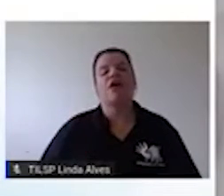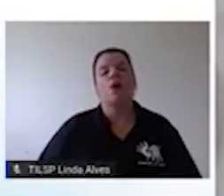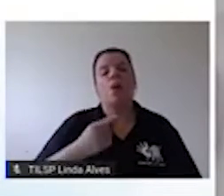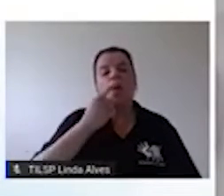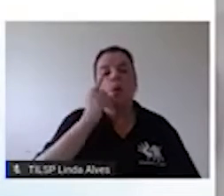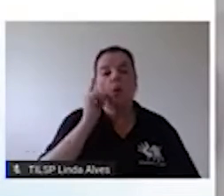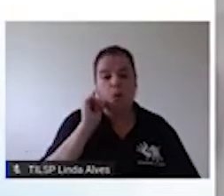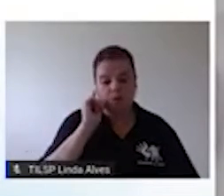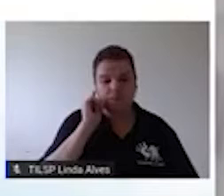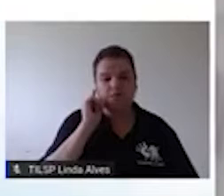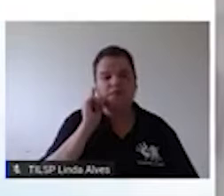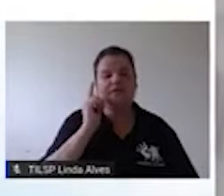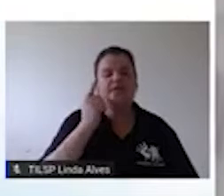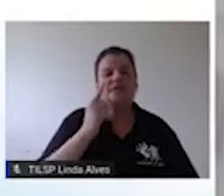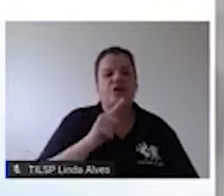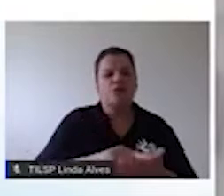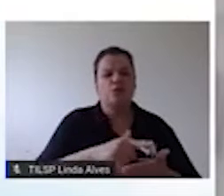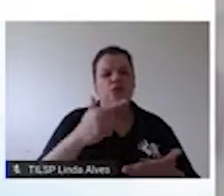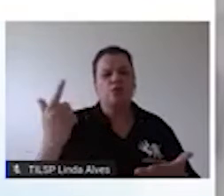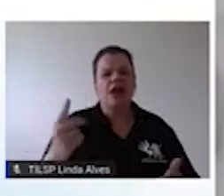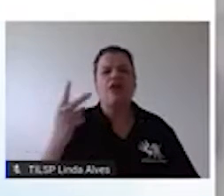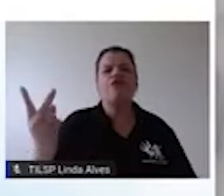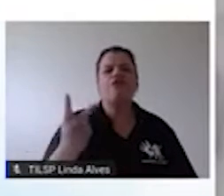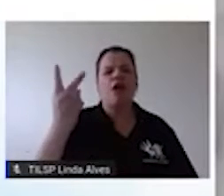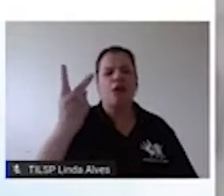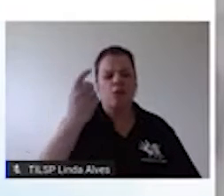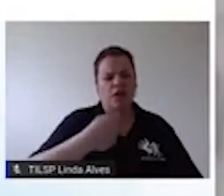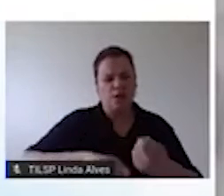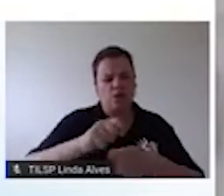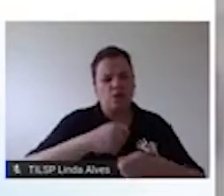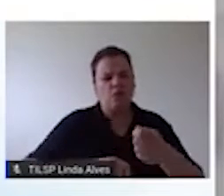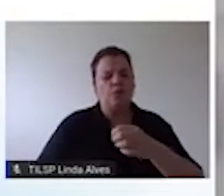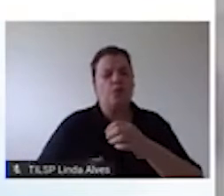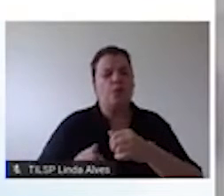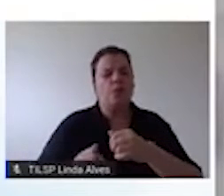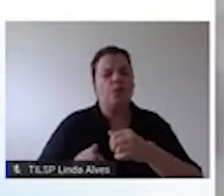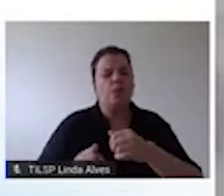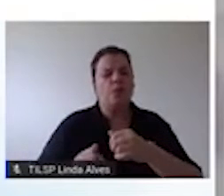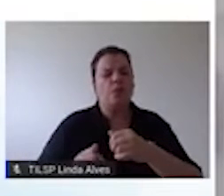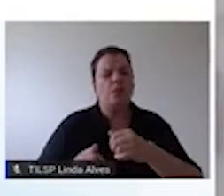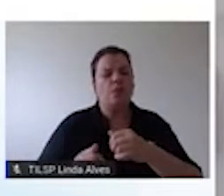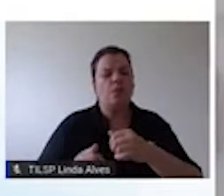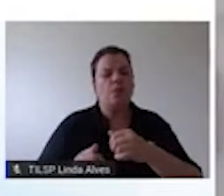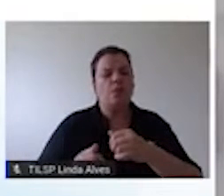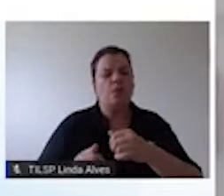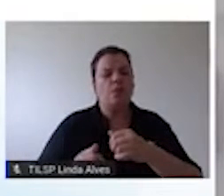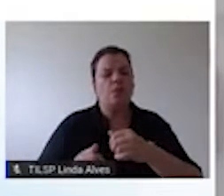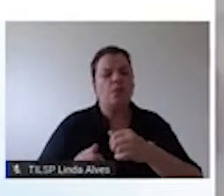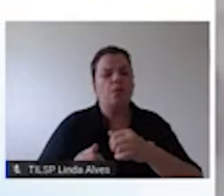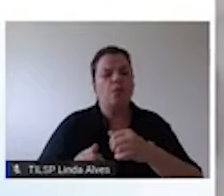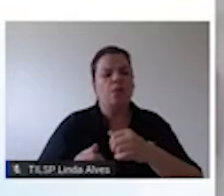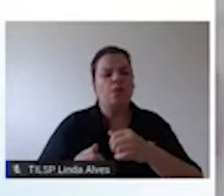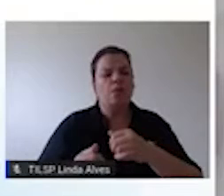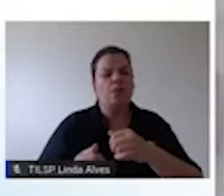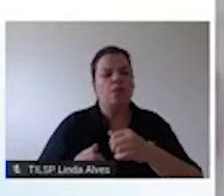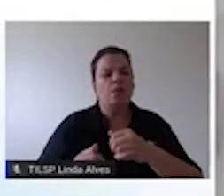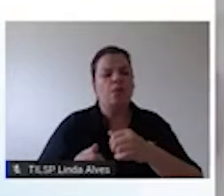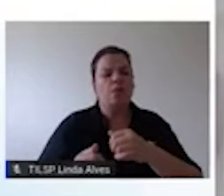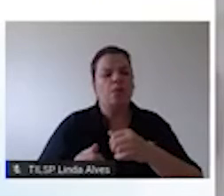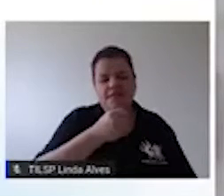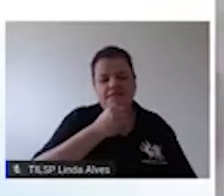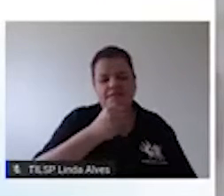Ontem, o jornal Valor Econômico publicou uma entrevista